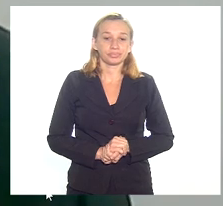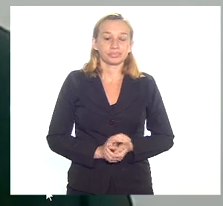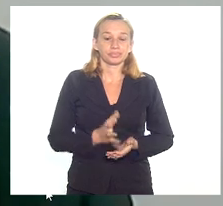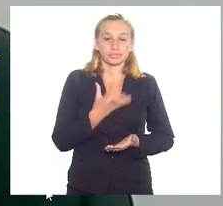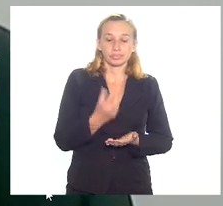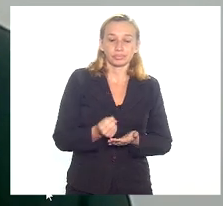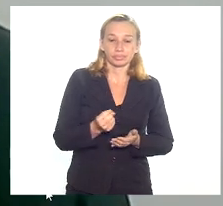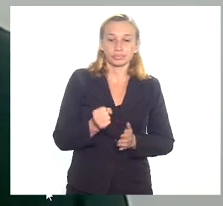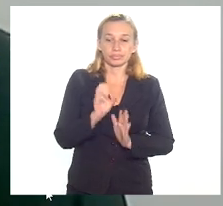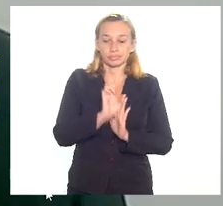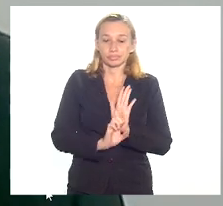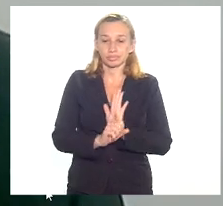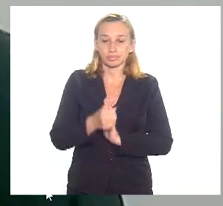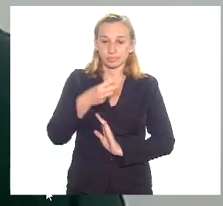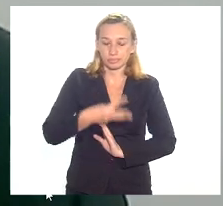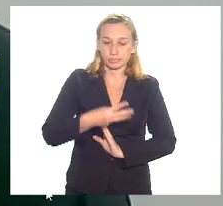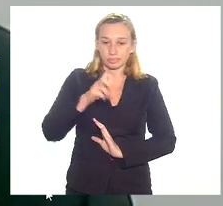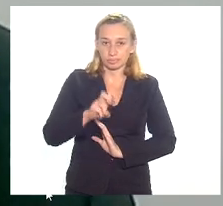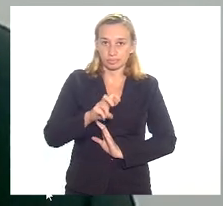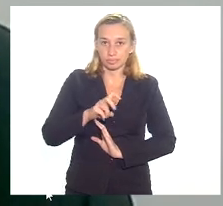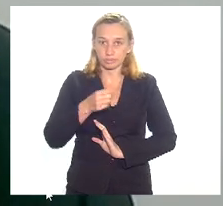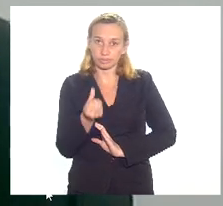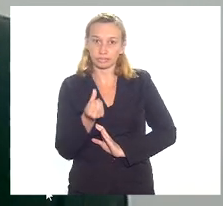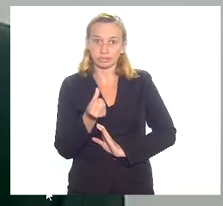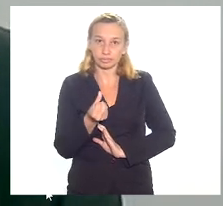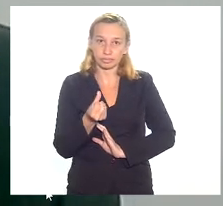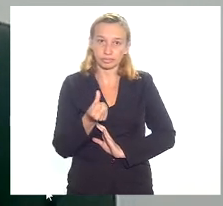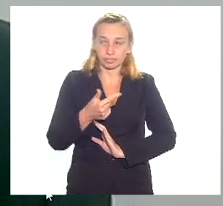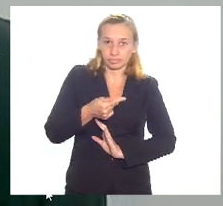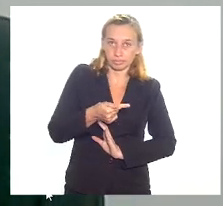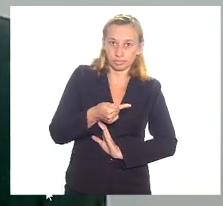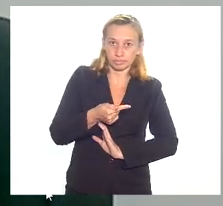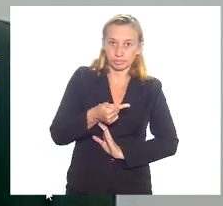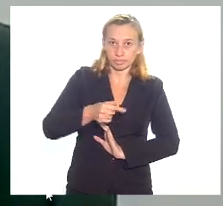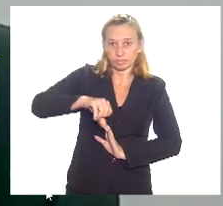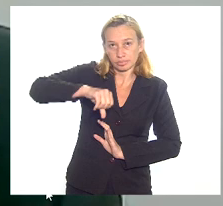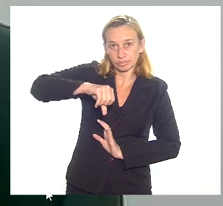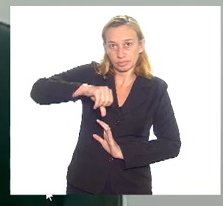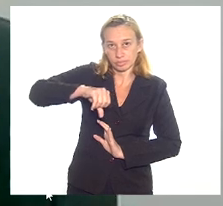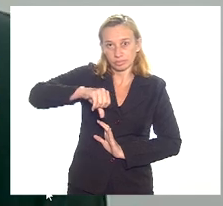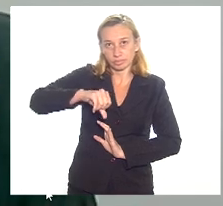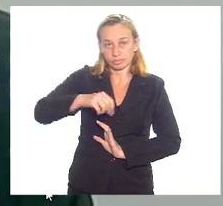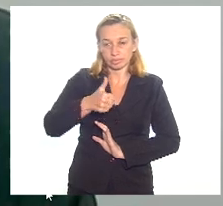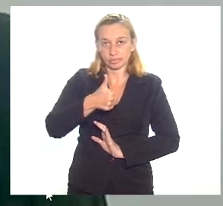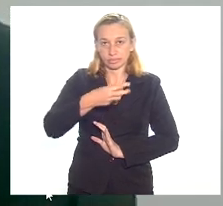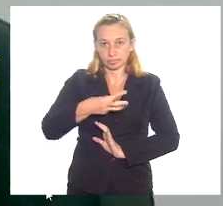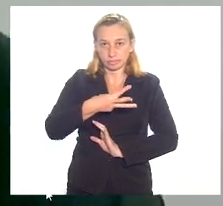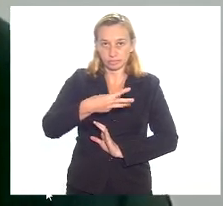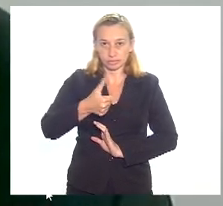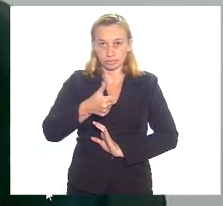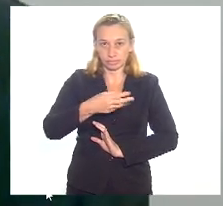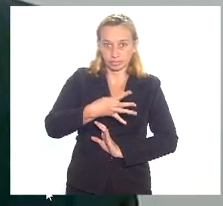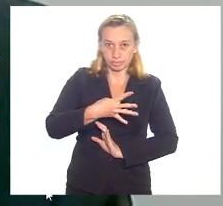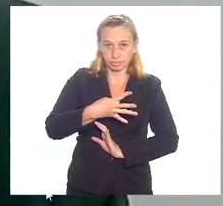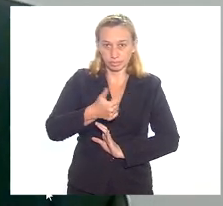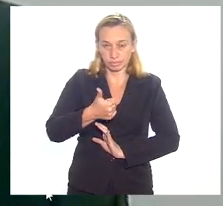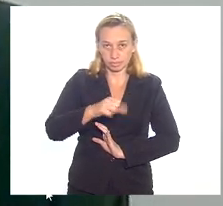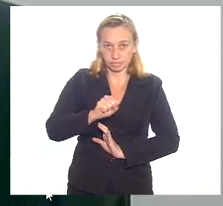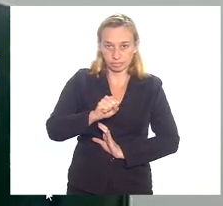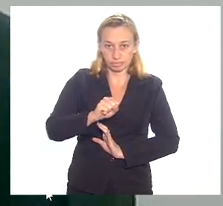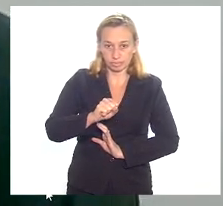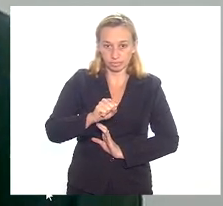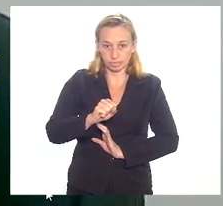às emendas 3, 5, 6, 7, 9, 13, 14 e